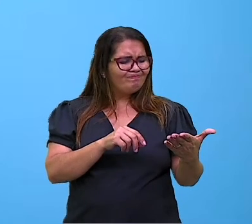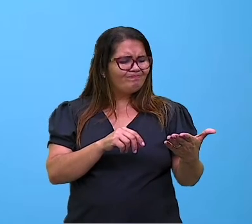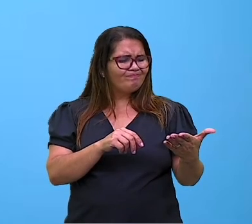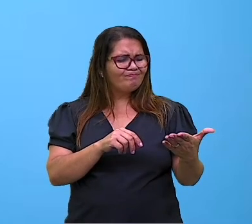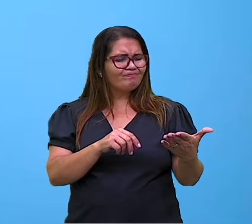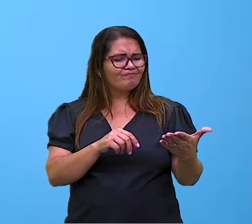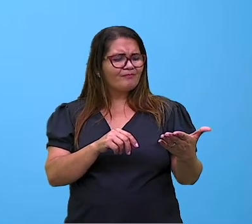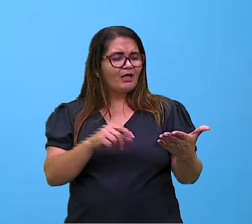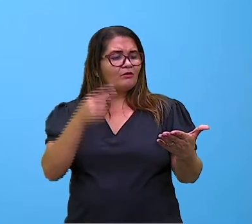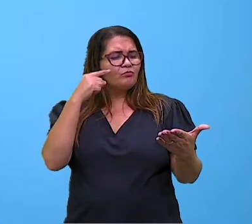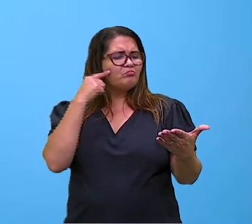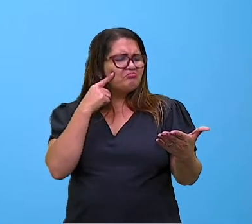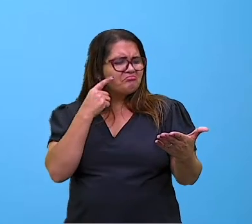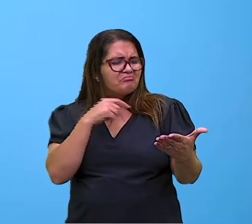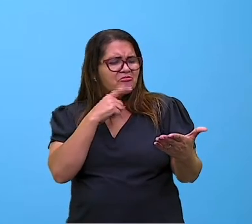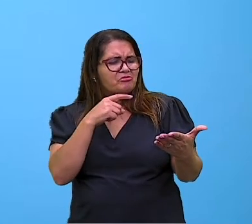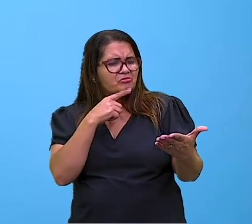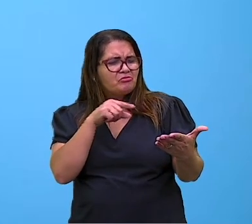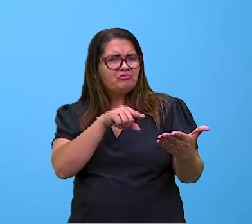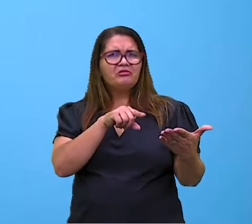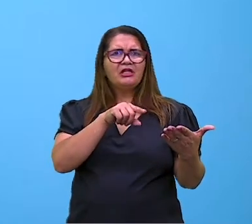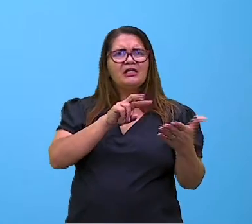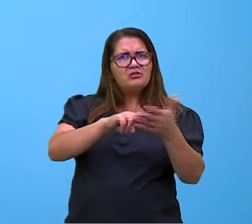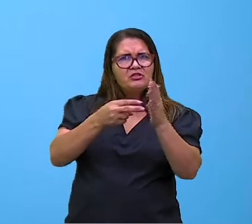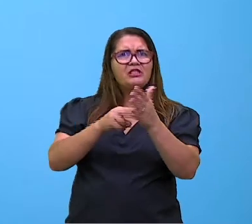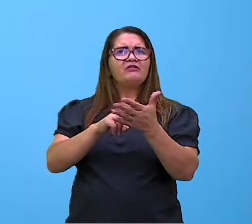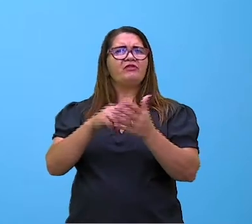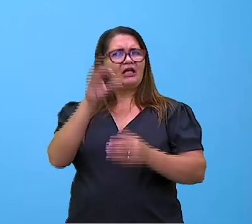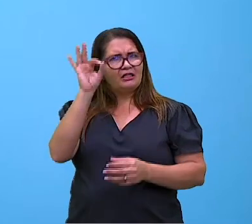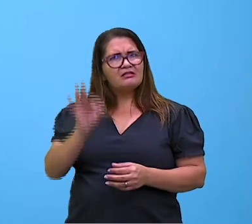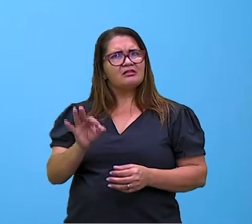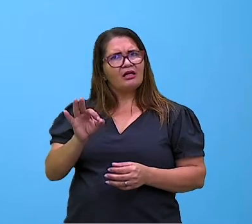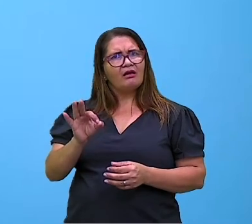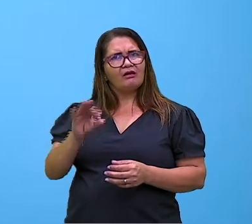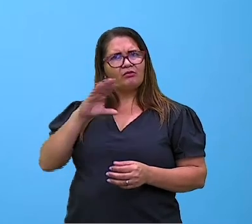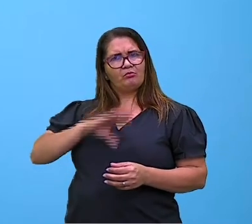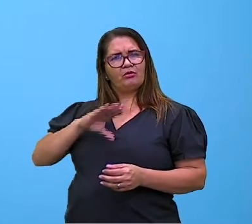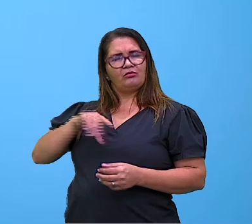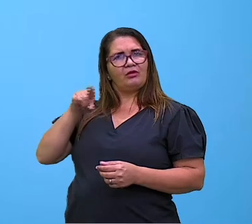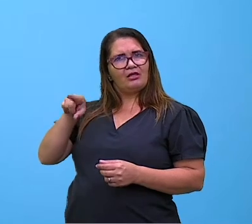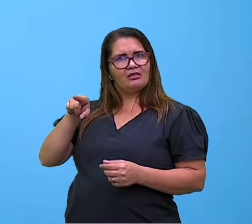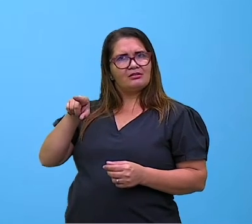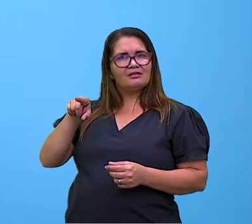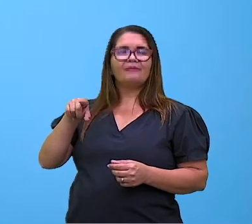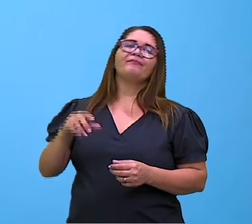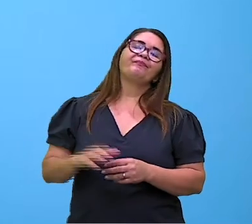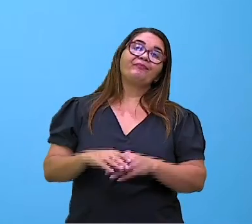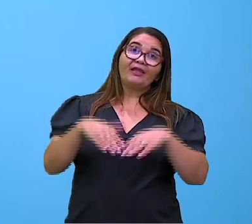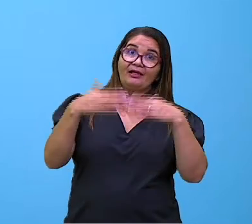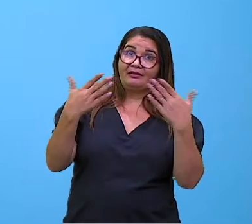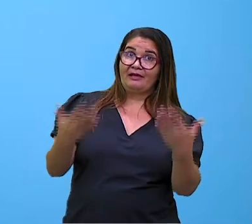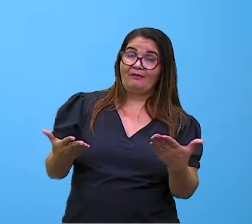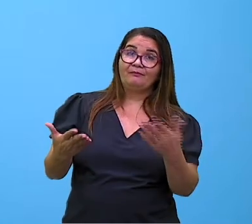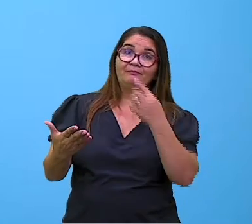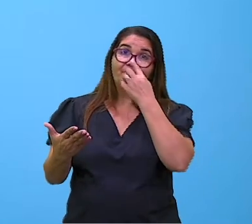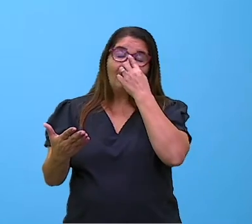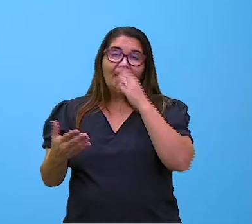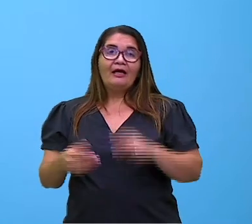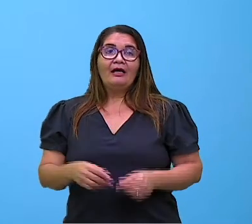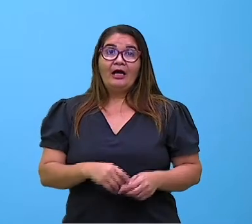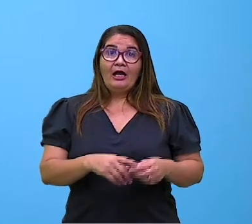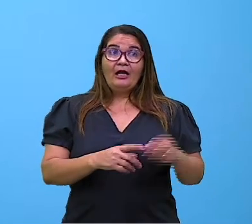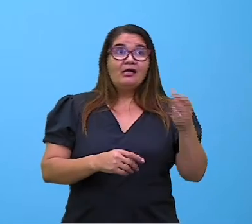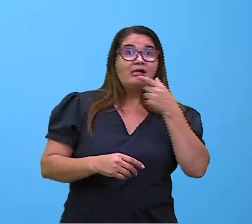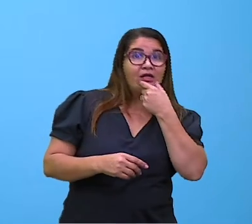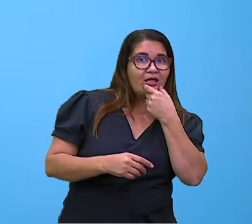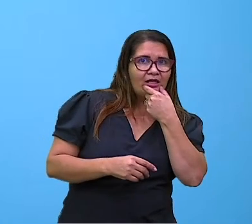construir esse contexto das palavras e aprender que lá também tem coisa que parece com o nosso idioma, mas